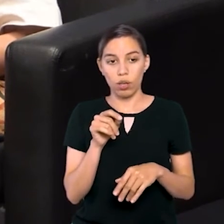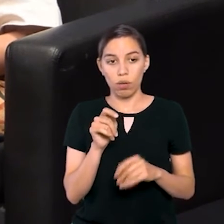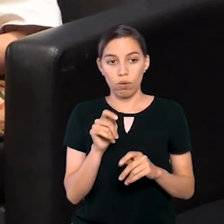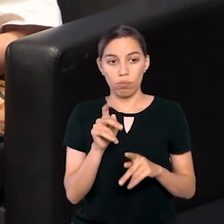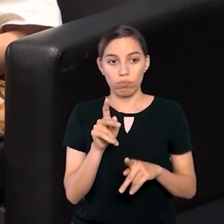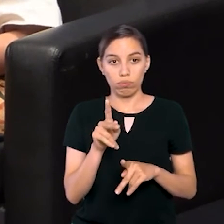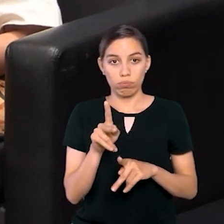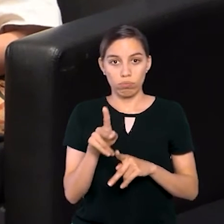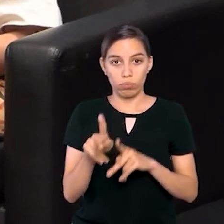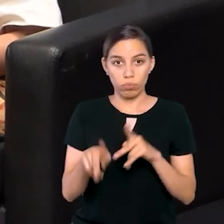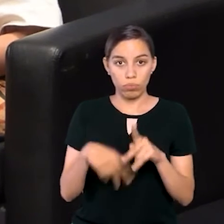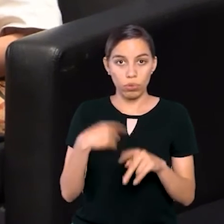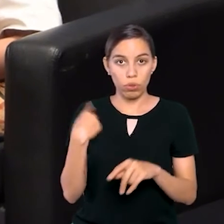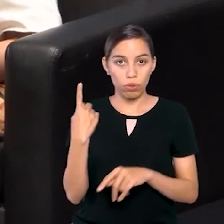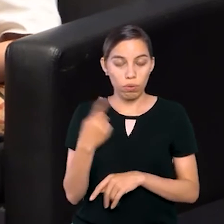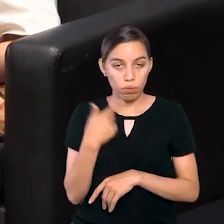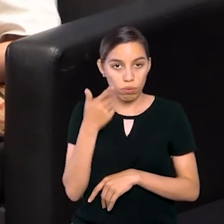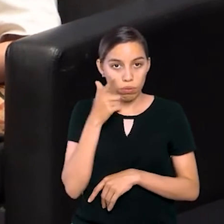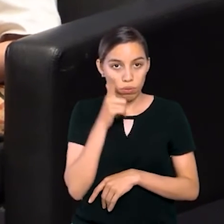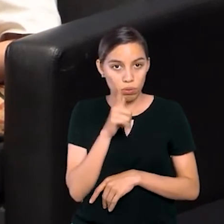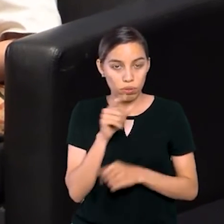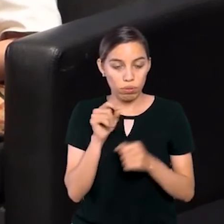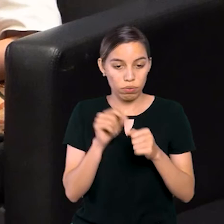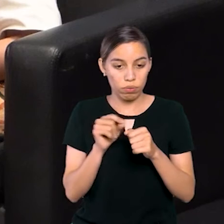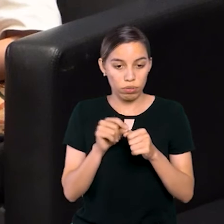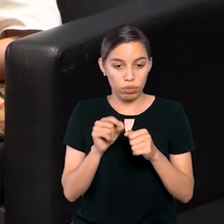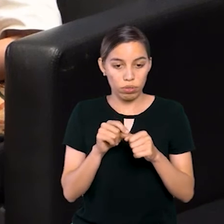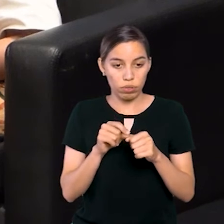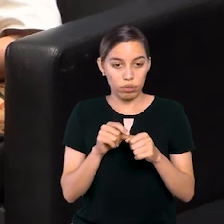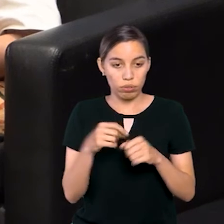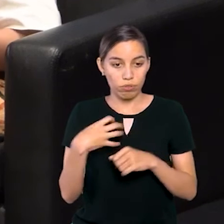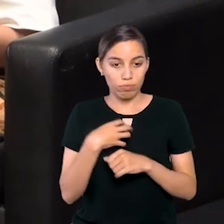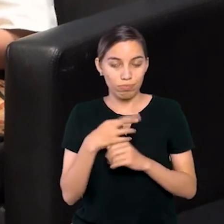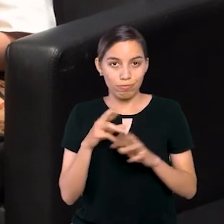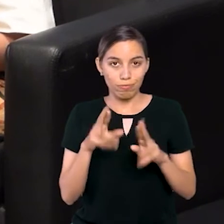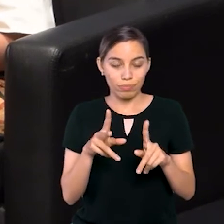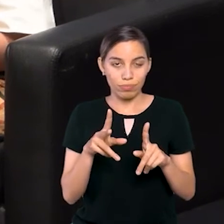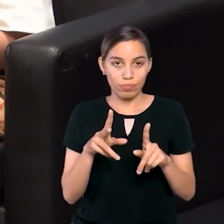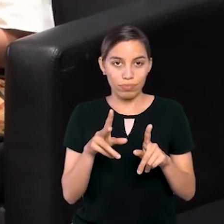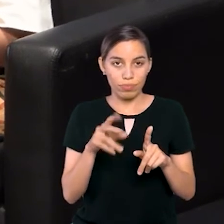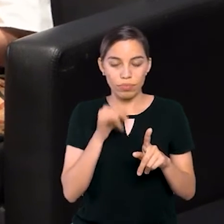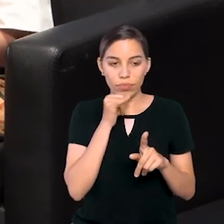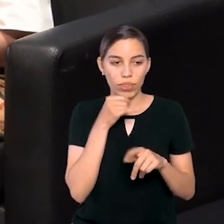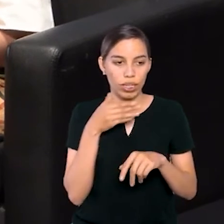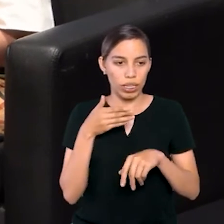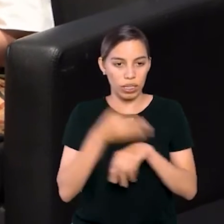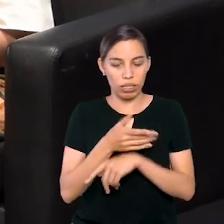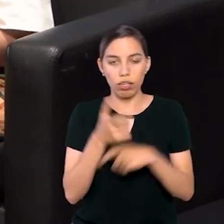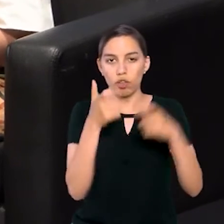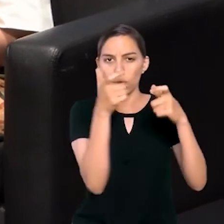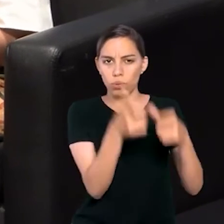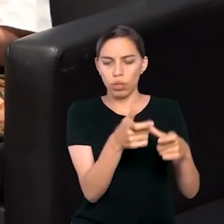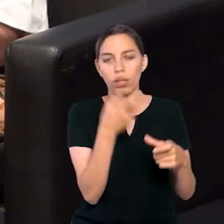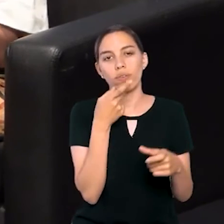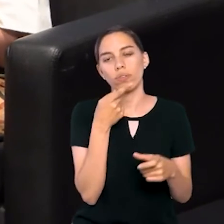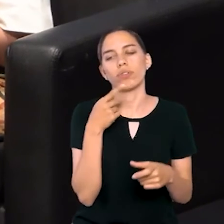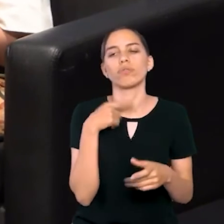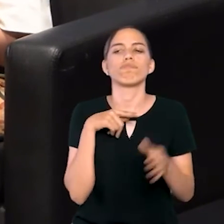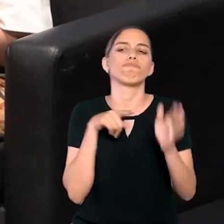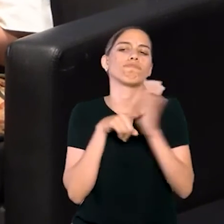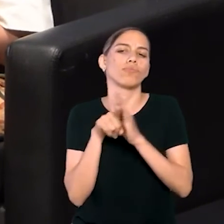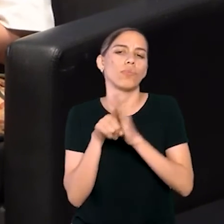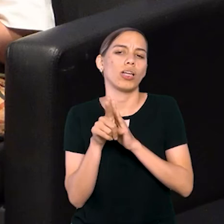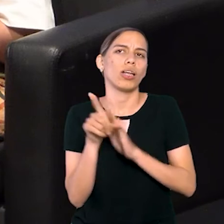fazer defesas de trabalhos em coautorias. Então, a gente entra nesse espaço questionando essa ideia de que existe